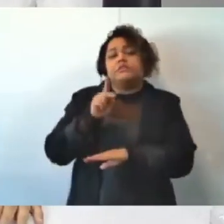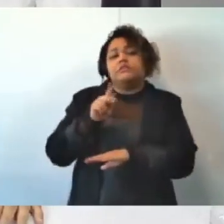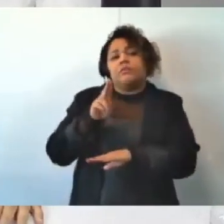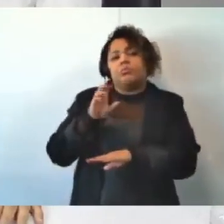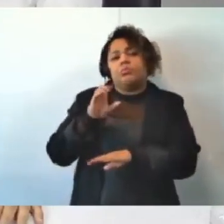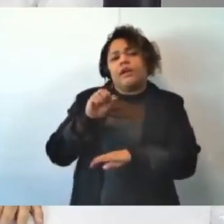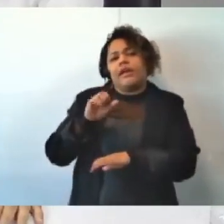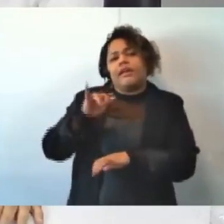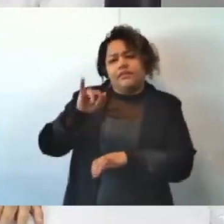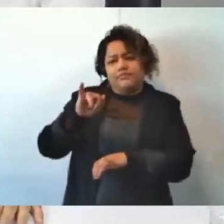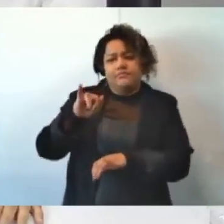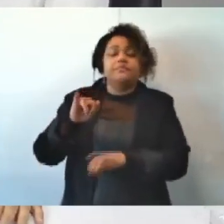impactos